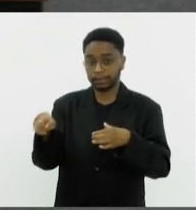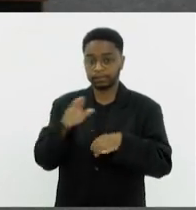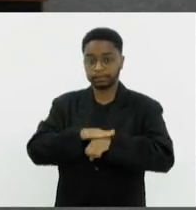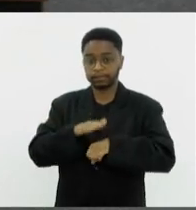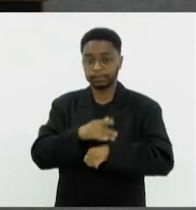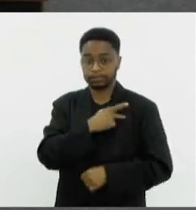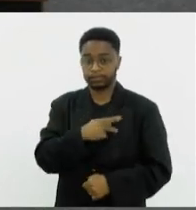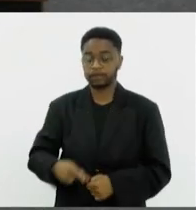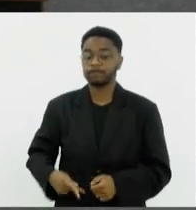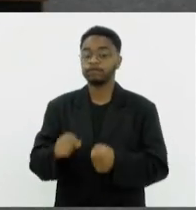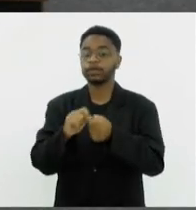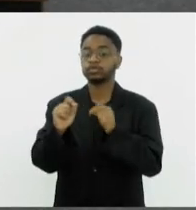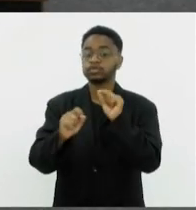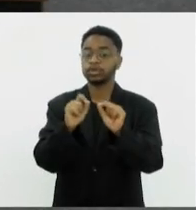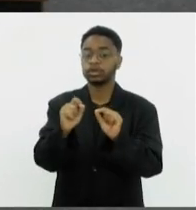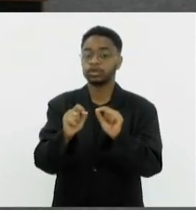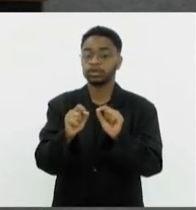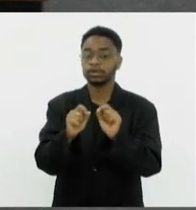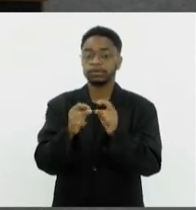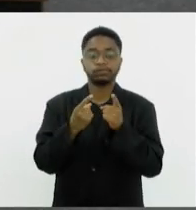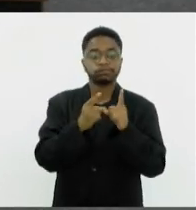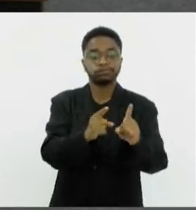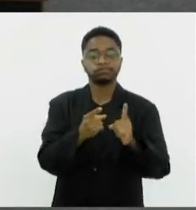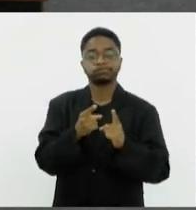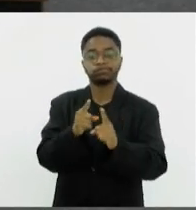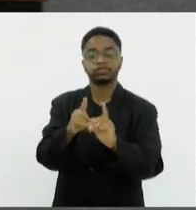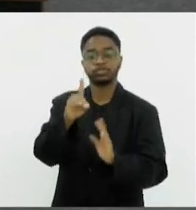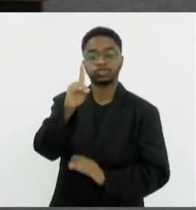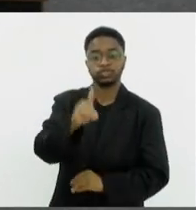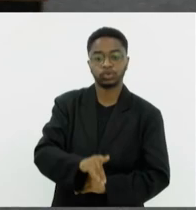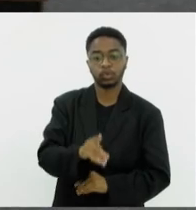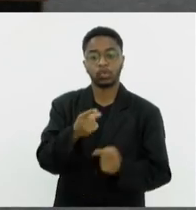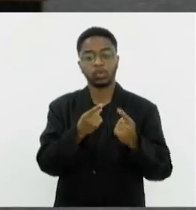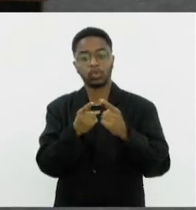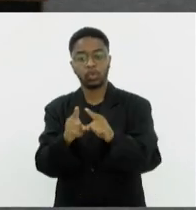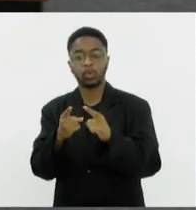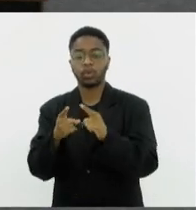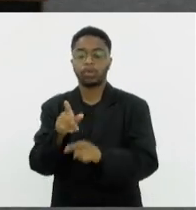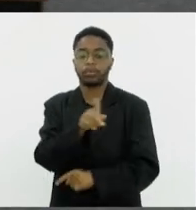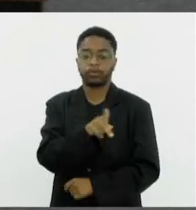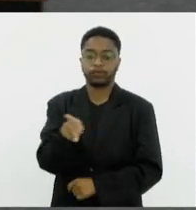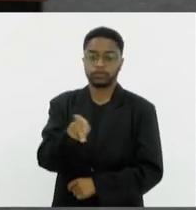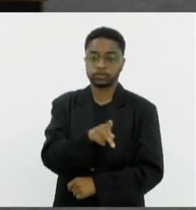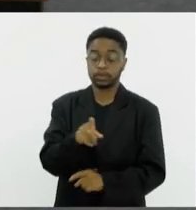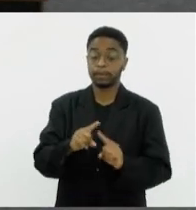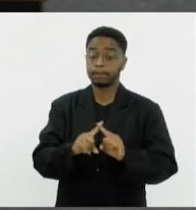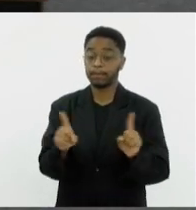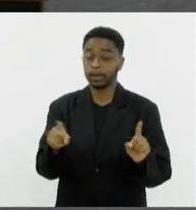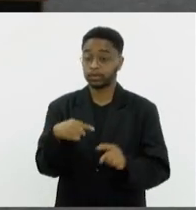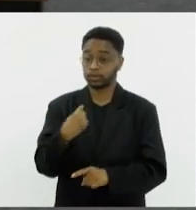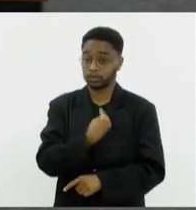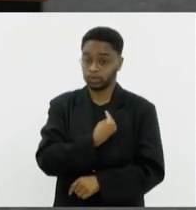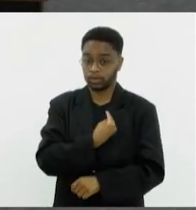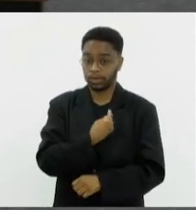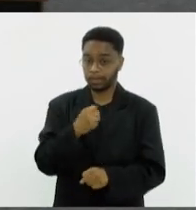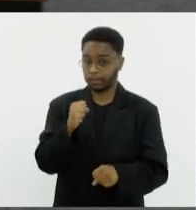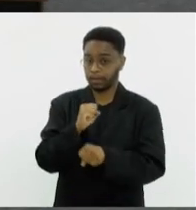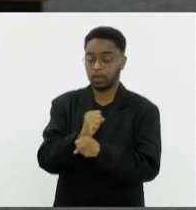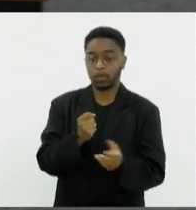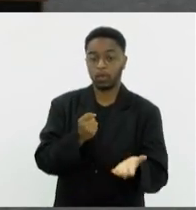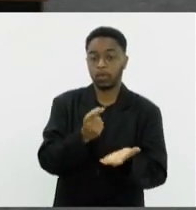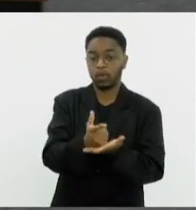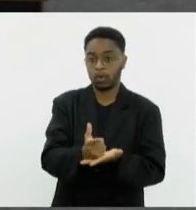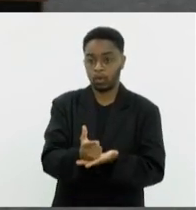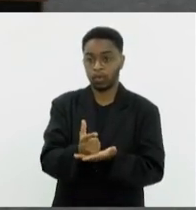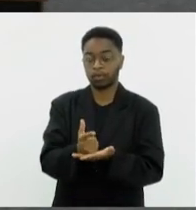faz? Persegue diretora, persegue professora. Agora, a gente paralisou uma compra eivada